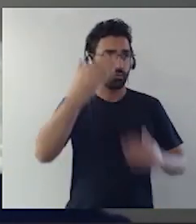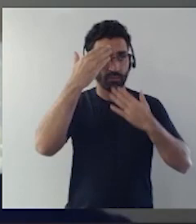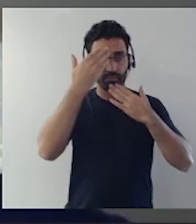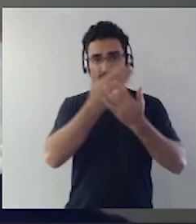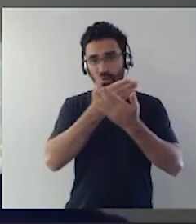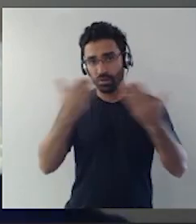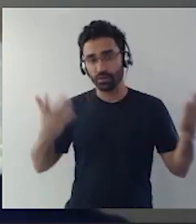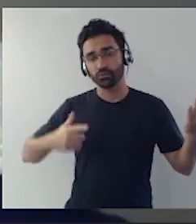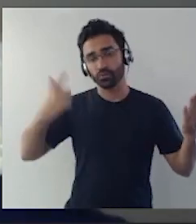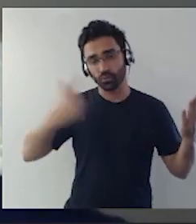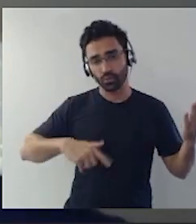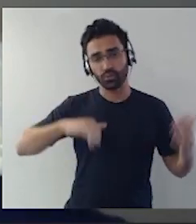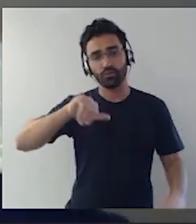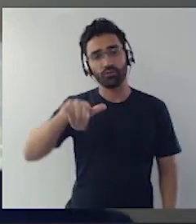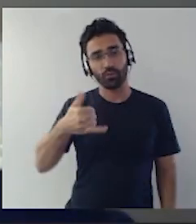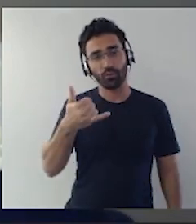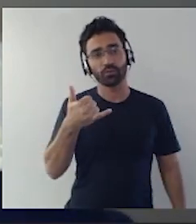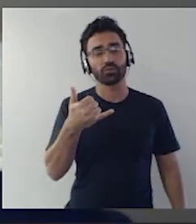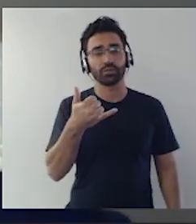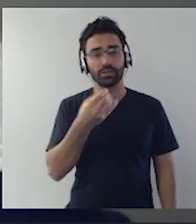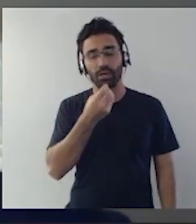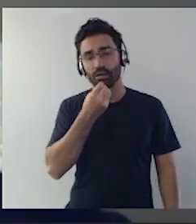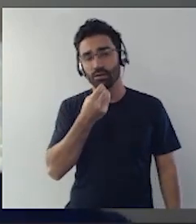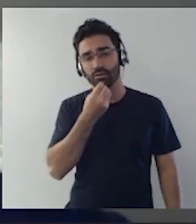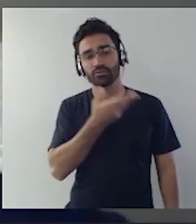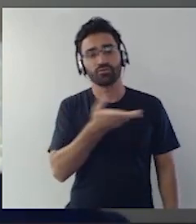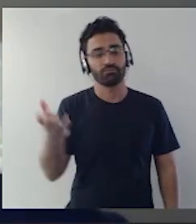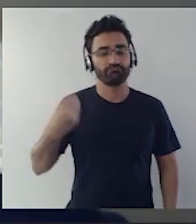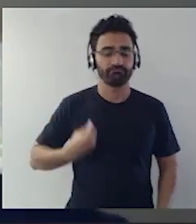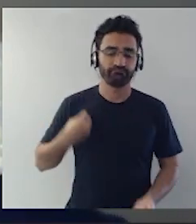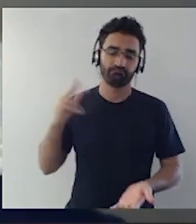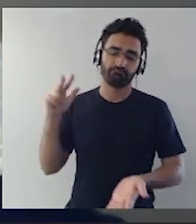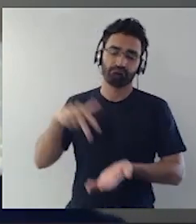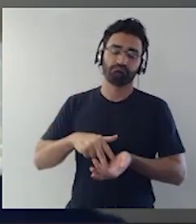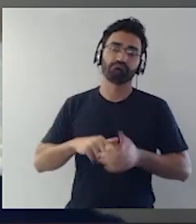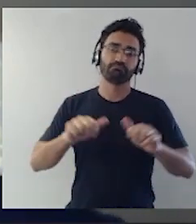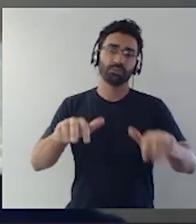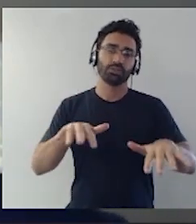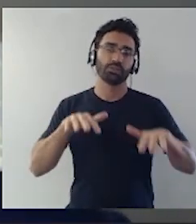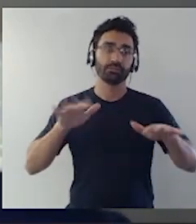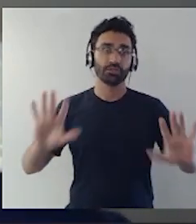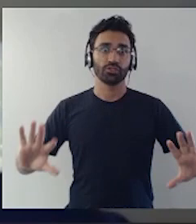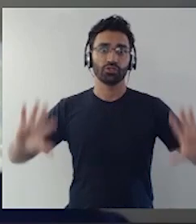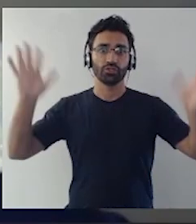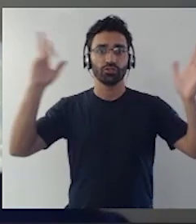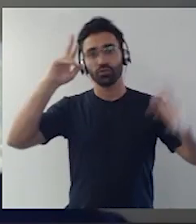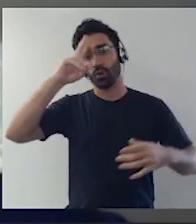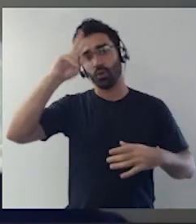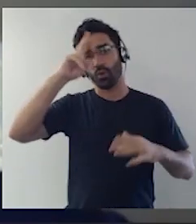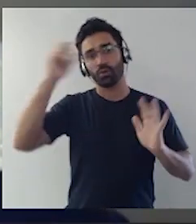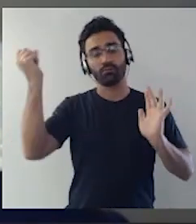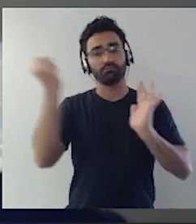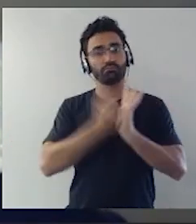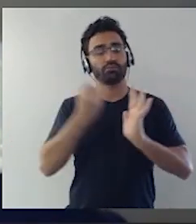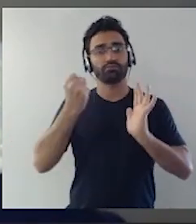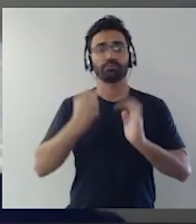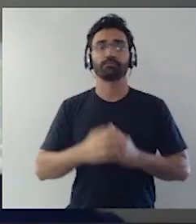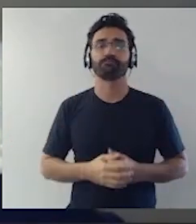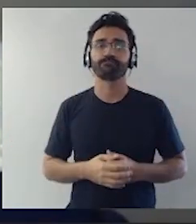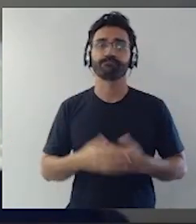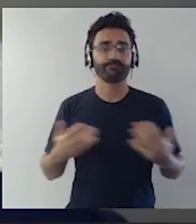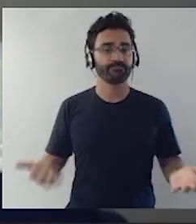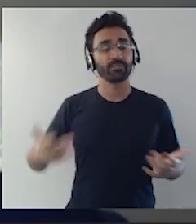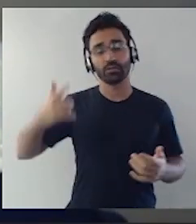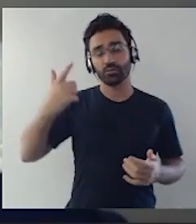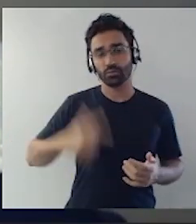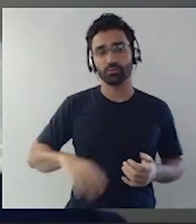mais uma vez a oportunidade por participar deste evento histórico e, mais uma